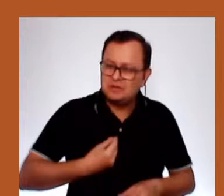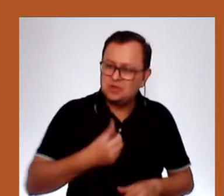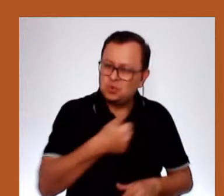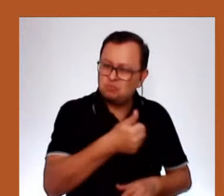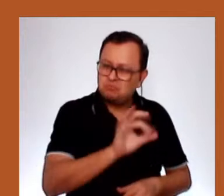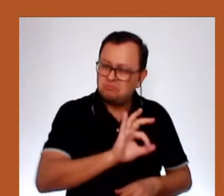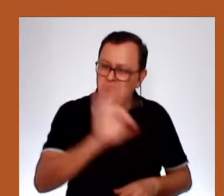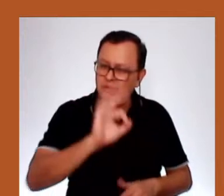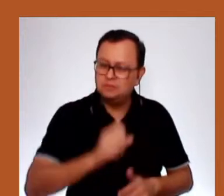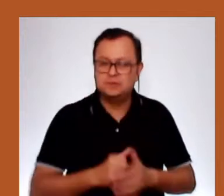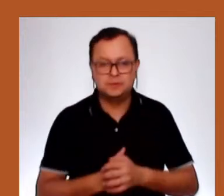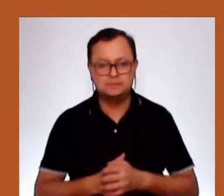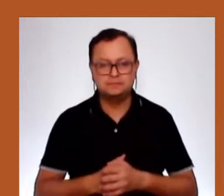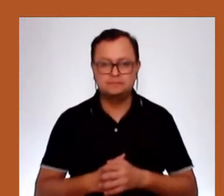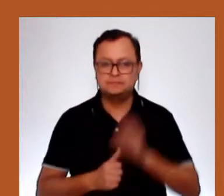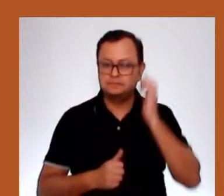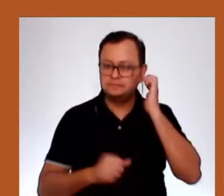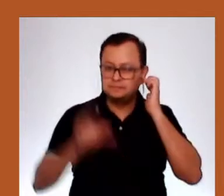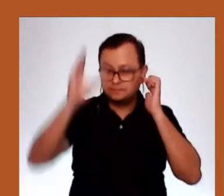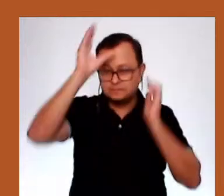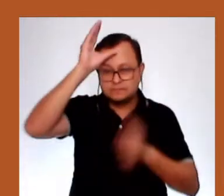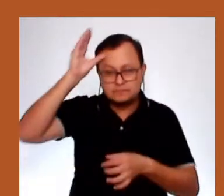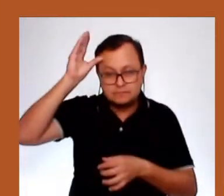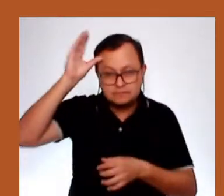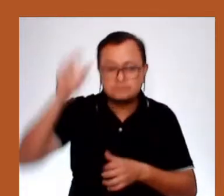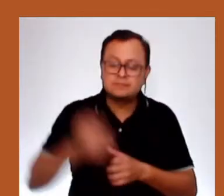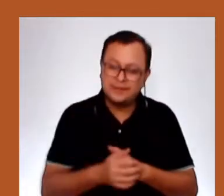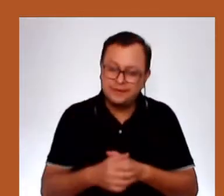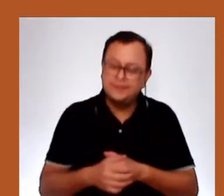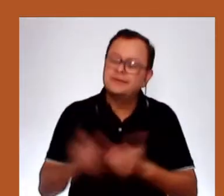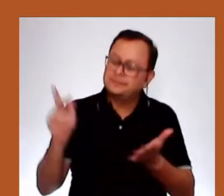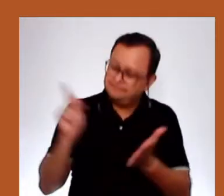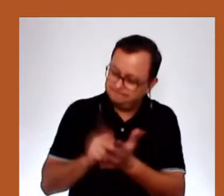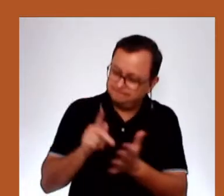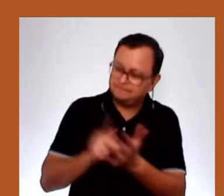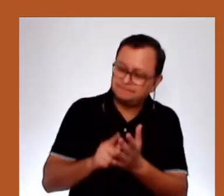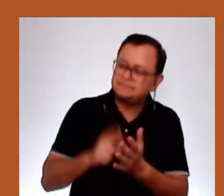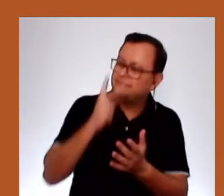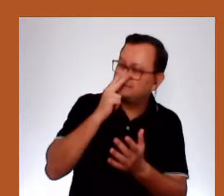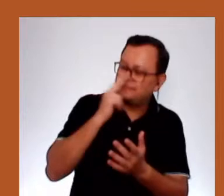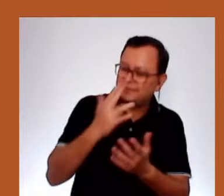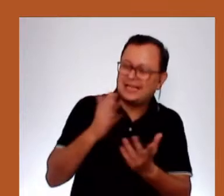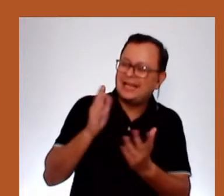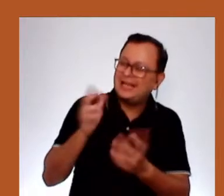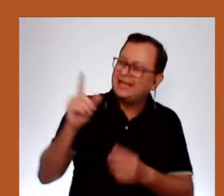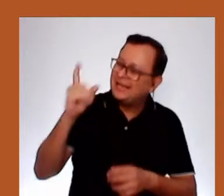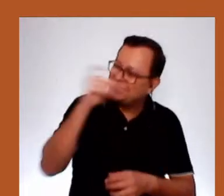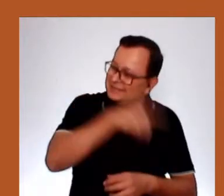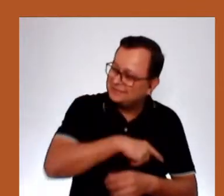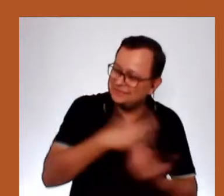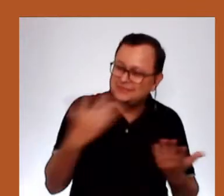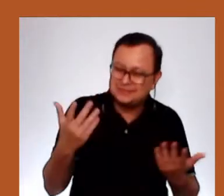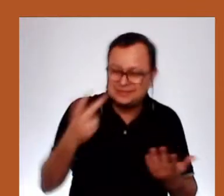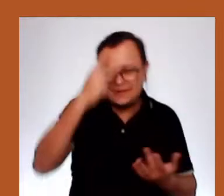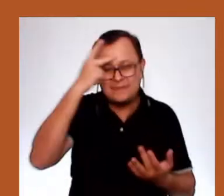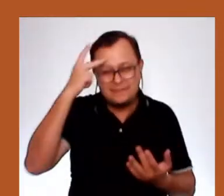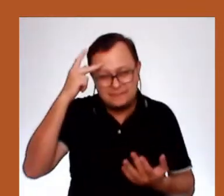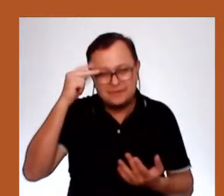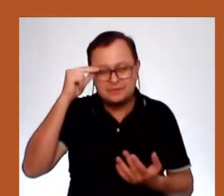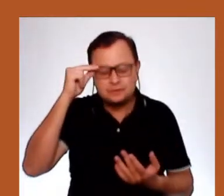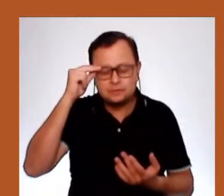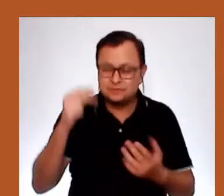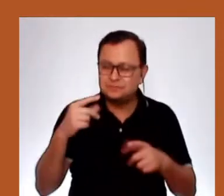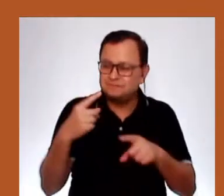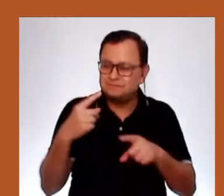Eu acho que essa é também uma dificuldade quando a pessoa cuida de alguém, né, que precisa de cuidados paliativos. E primeiro, o lidar